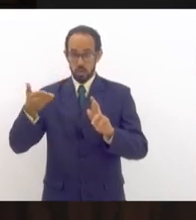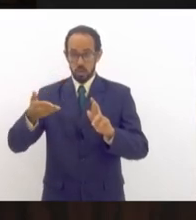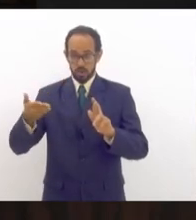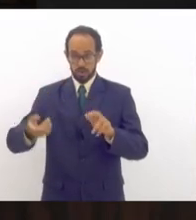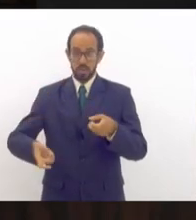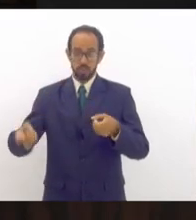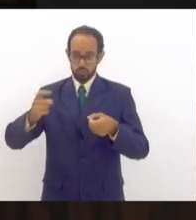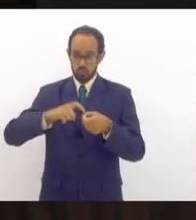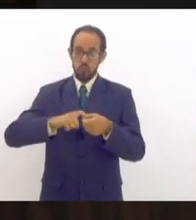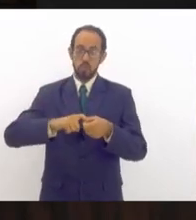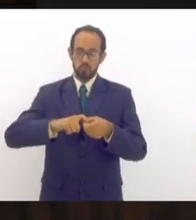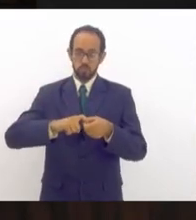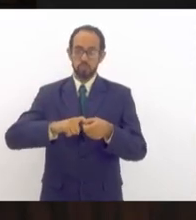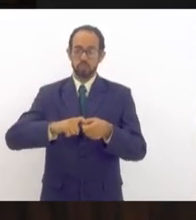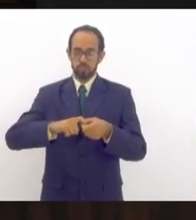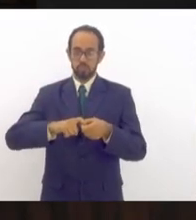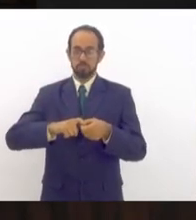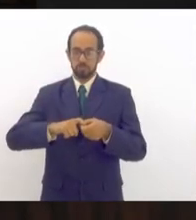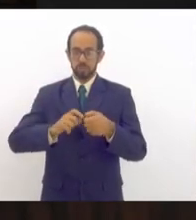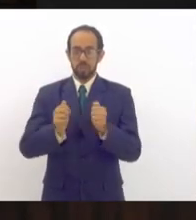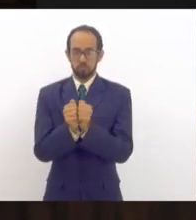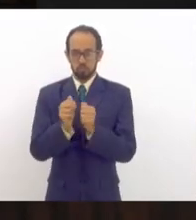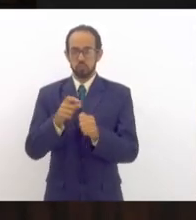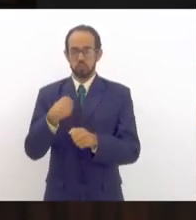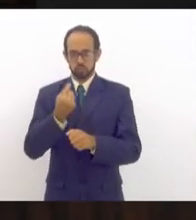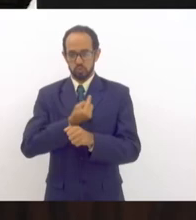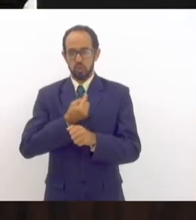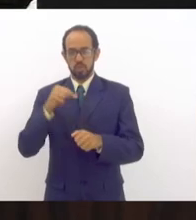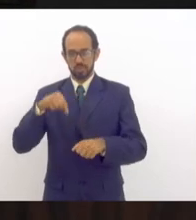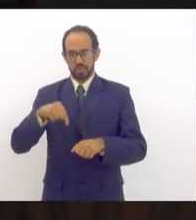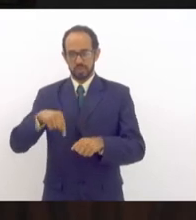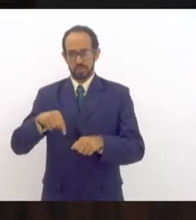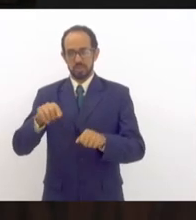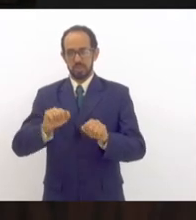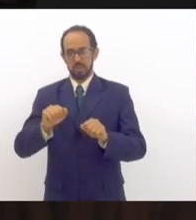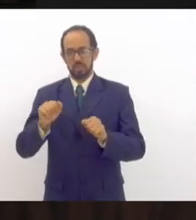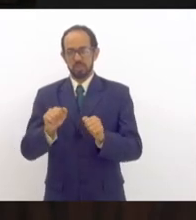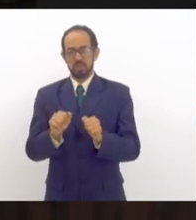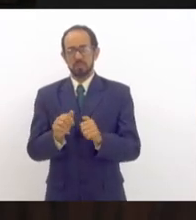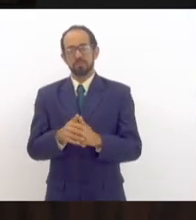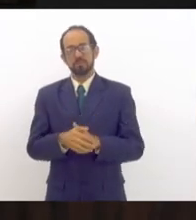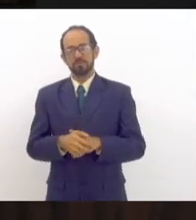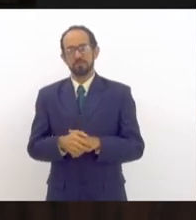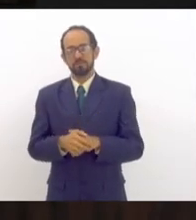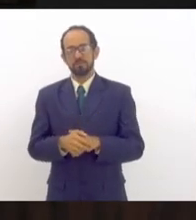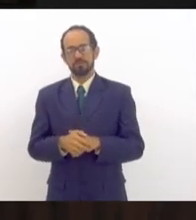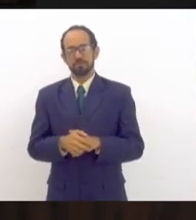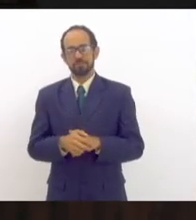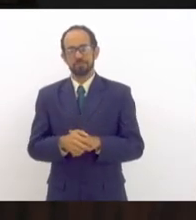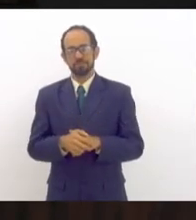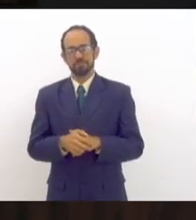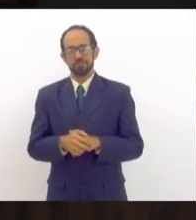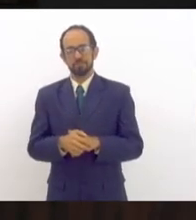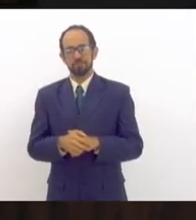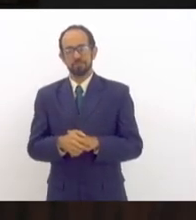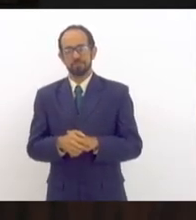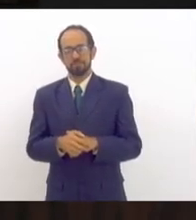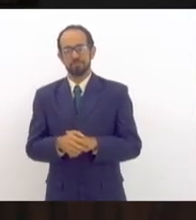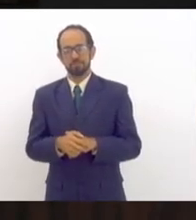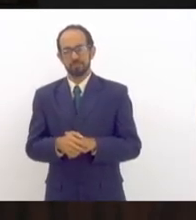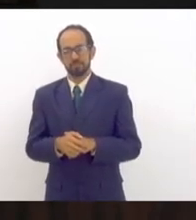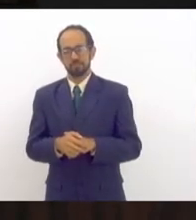aqui de volta aqui para estar junto com a gente aqui junto com os parlamentares Tá bom vamos lá